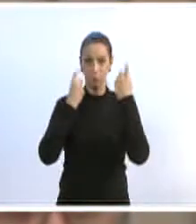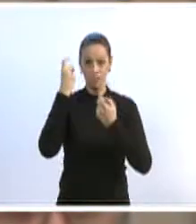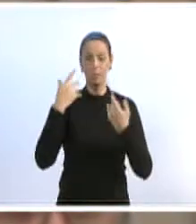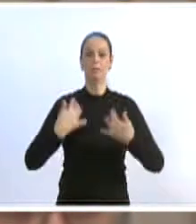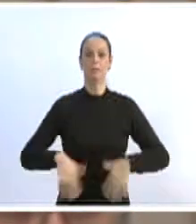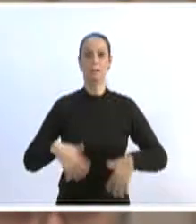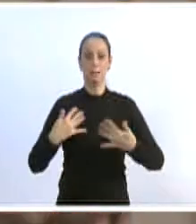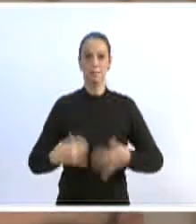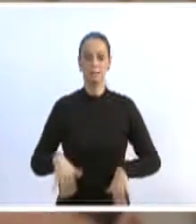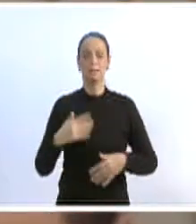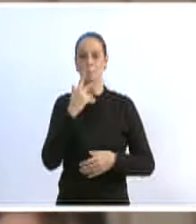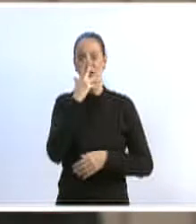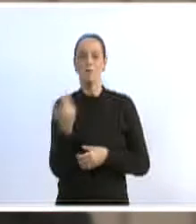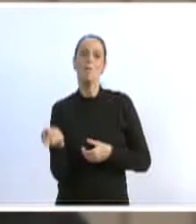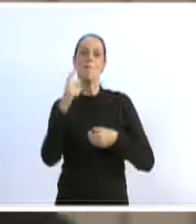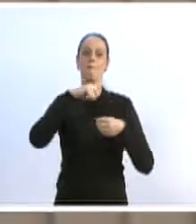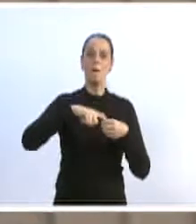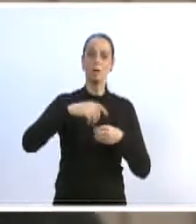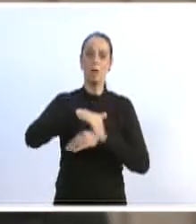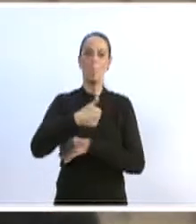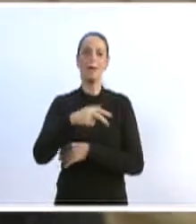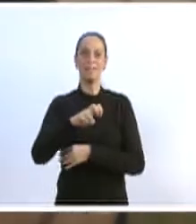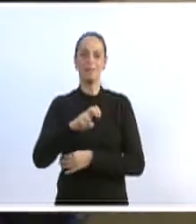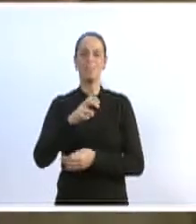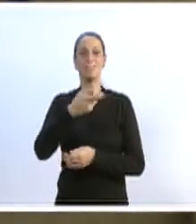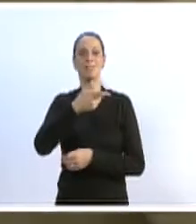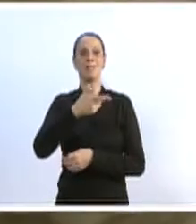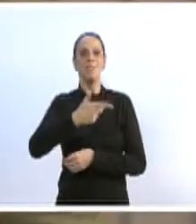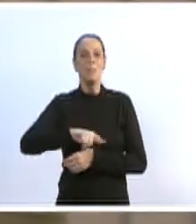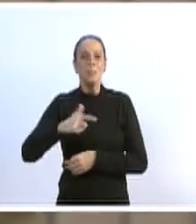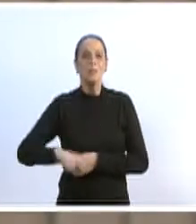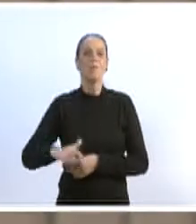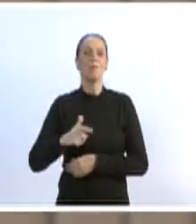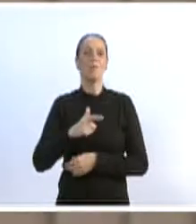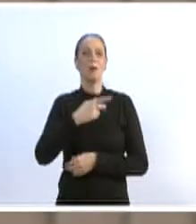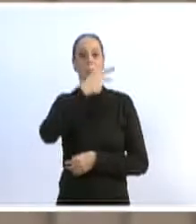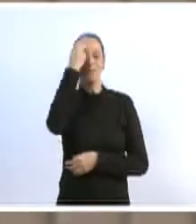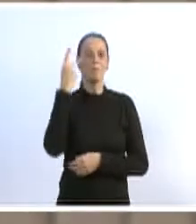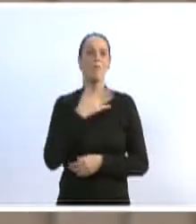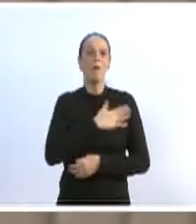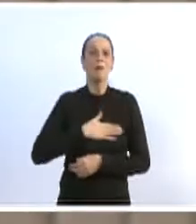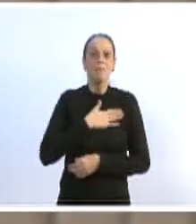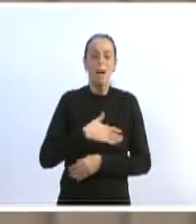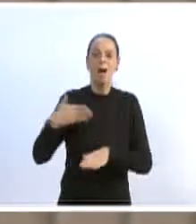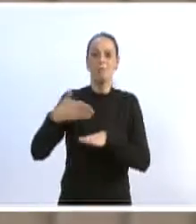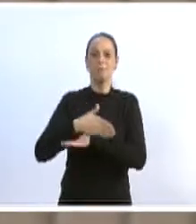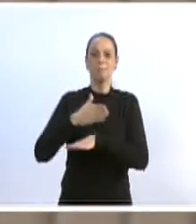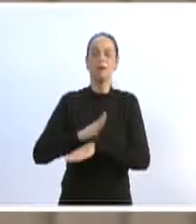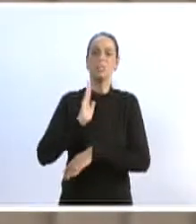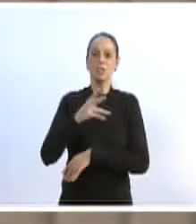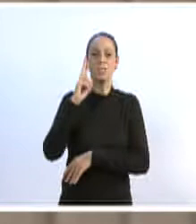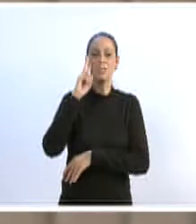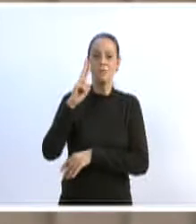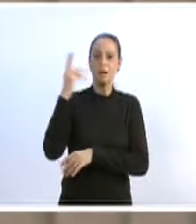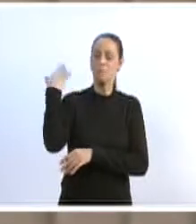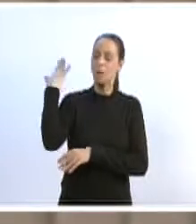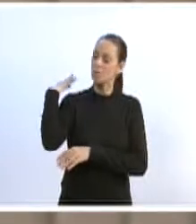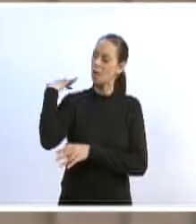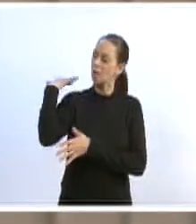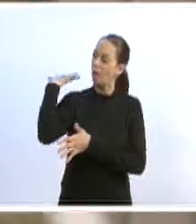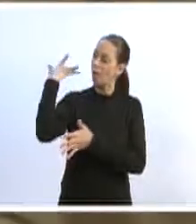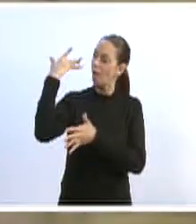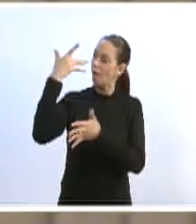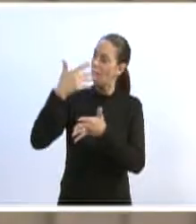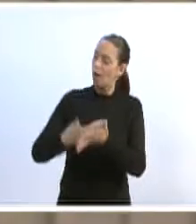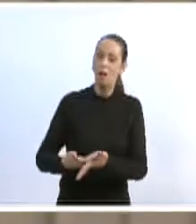ativar a rua 15 que vem perdendo sem espaço e perdendo público ano após ano na nossa cidade a gente precisa discutir